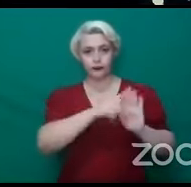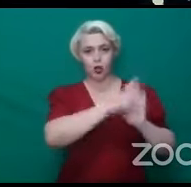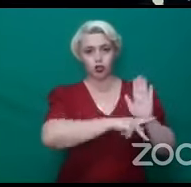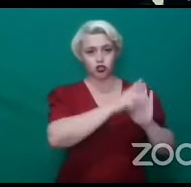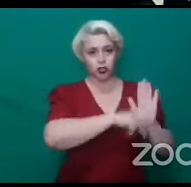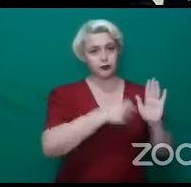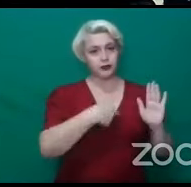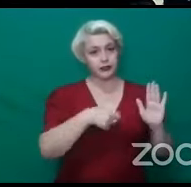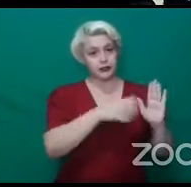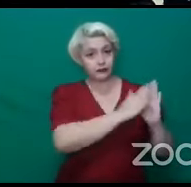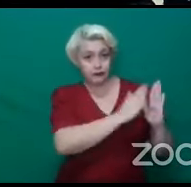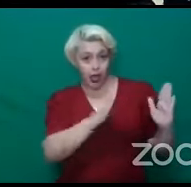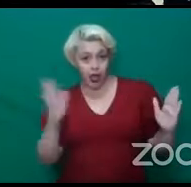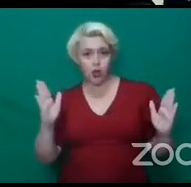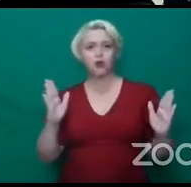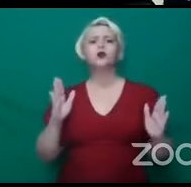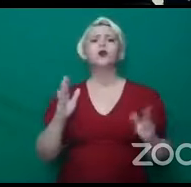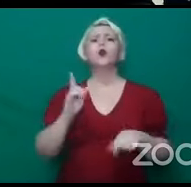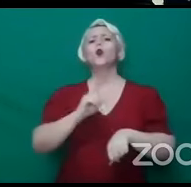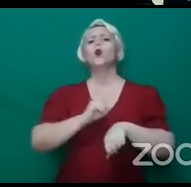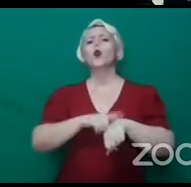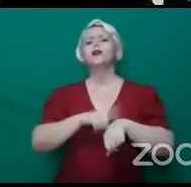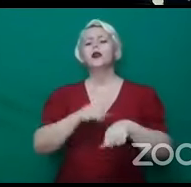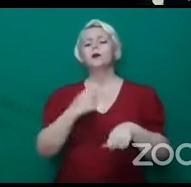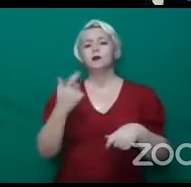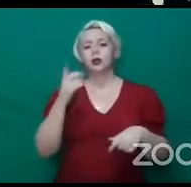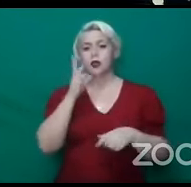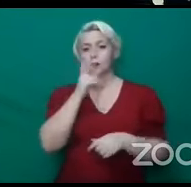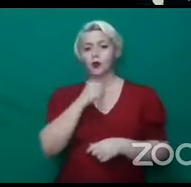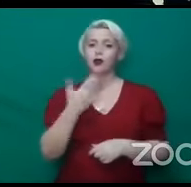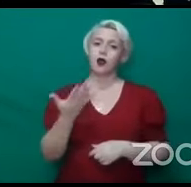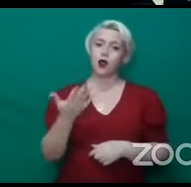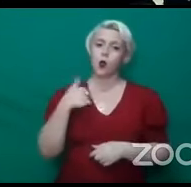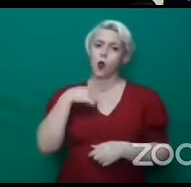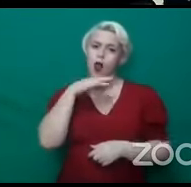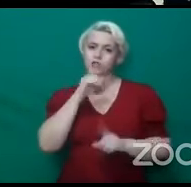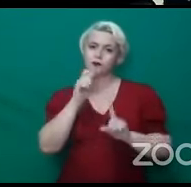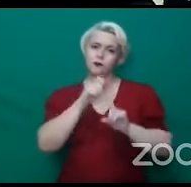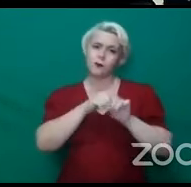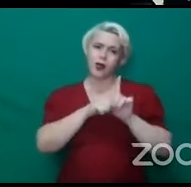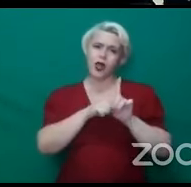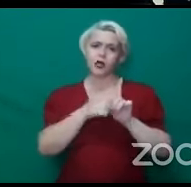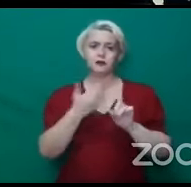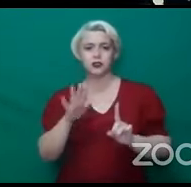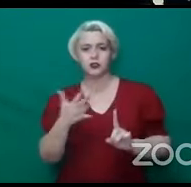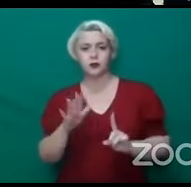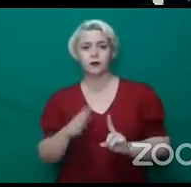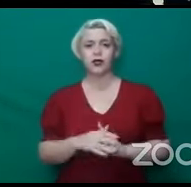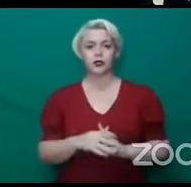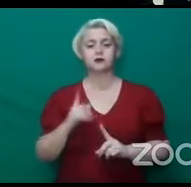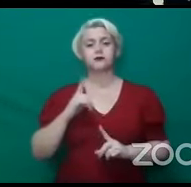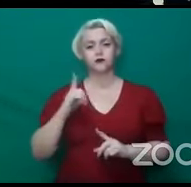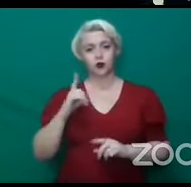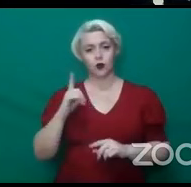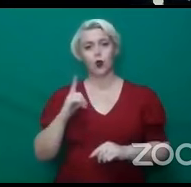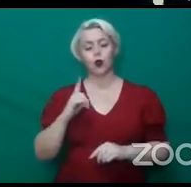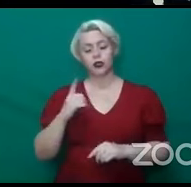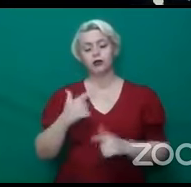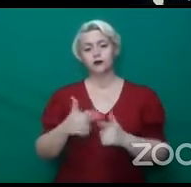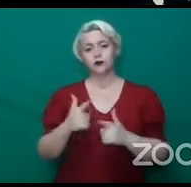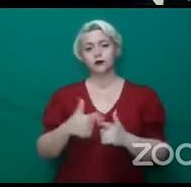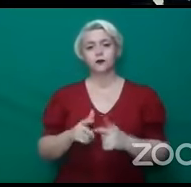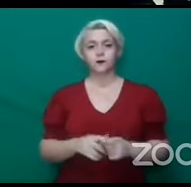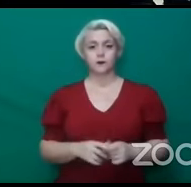Teve um tempinho para edição e para tudo mais. Foi, eu acho que foi de um mês, assim, mas porque a gente foi fazendo bem no lento, sabe? Assim, a gente foi